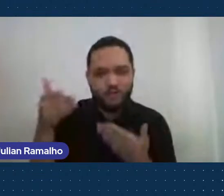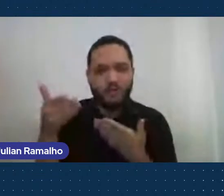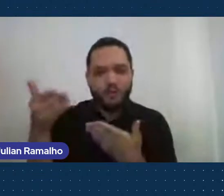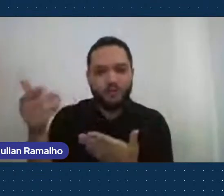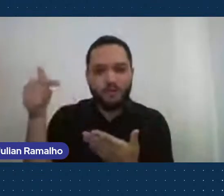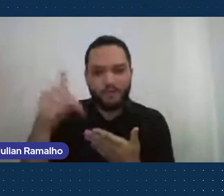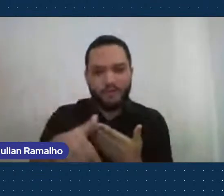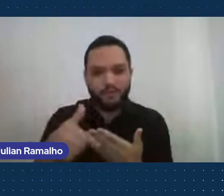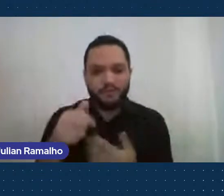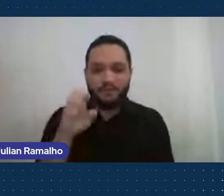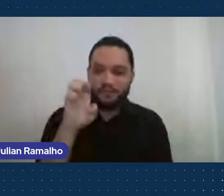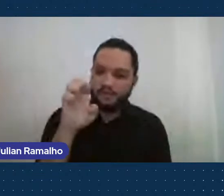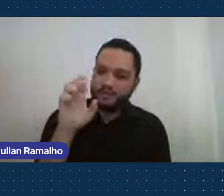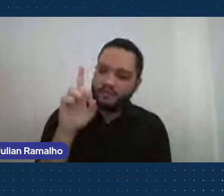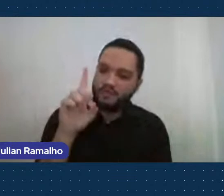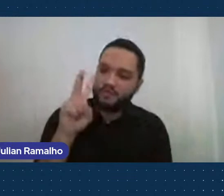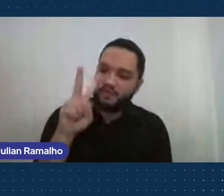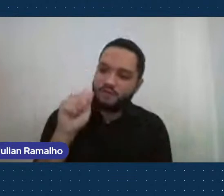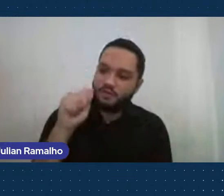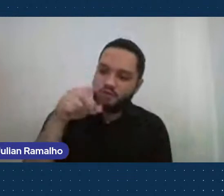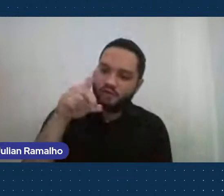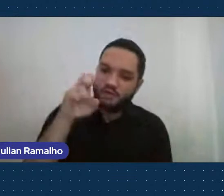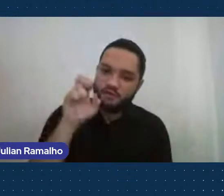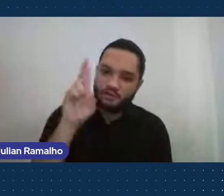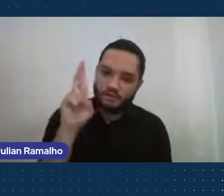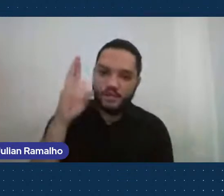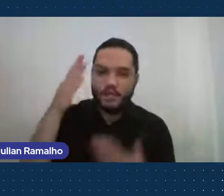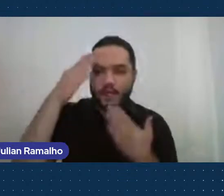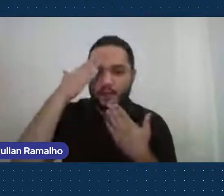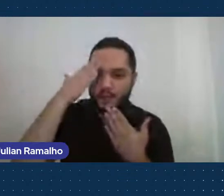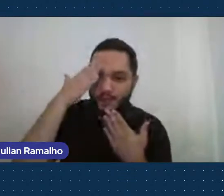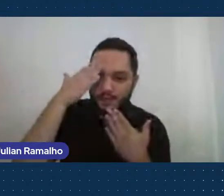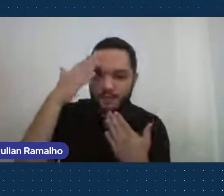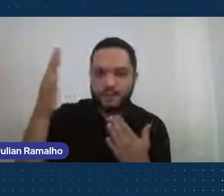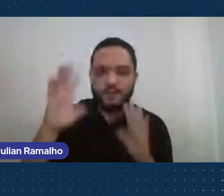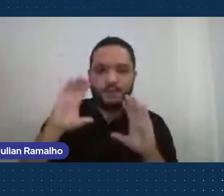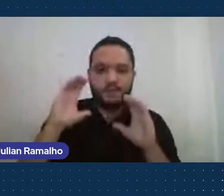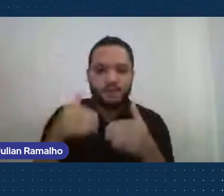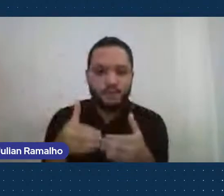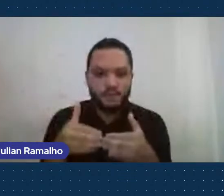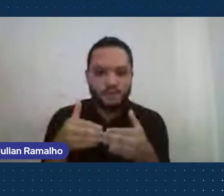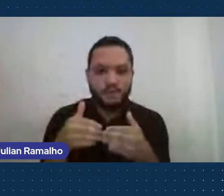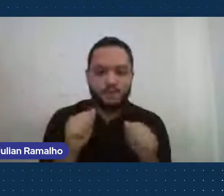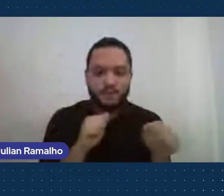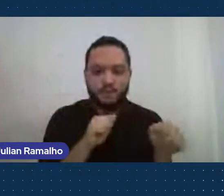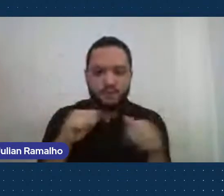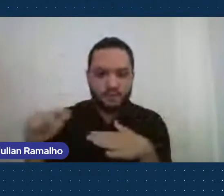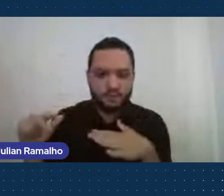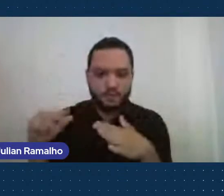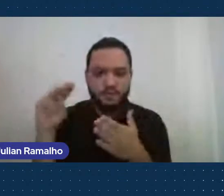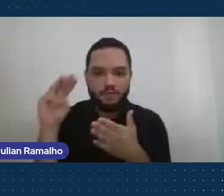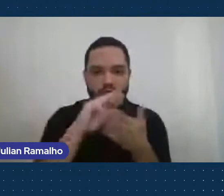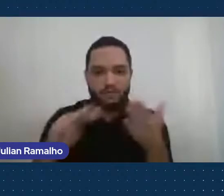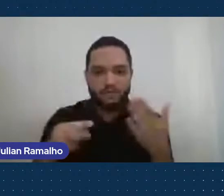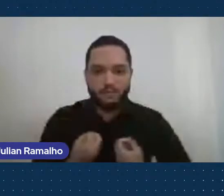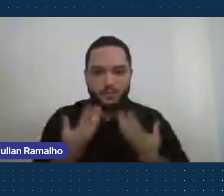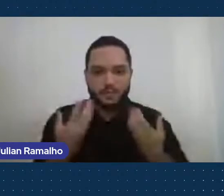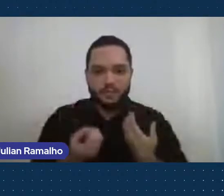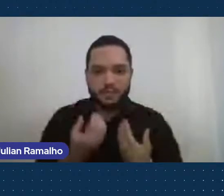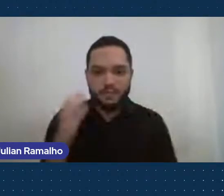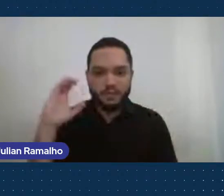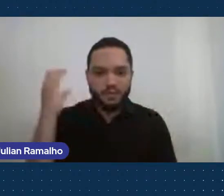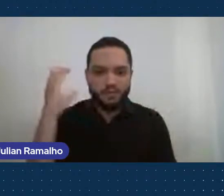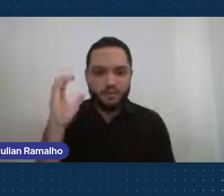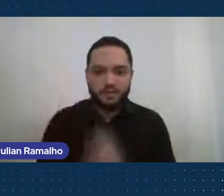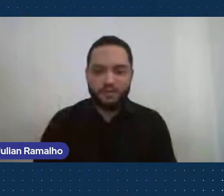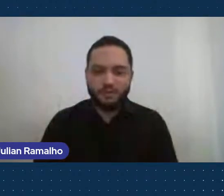ao Edvander, né? Na pessoa de quem eu agradeço toda a equipe aqui da Semana de Metodologia e Produção Científica, ok?